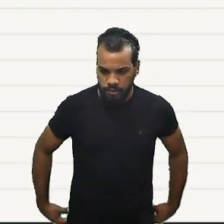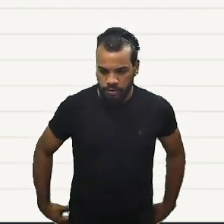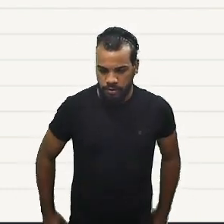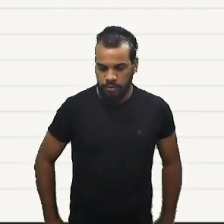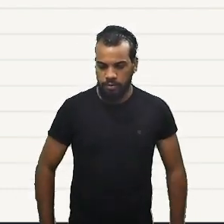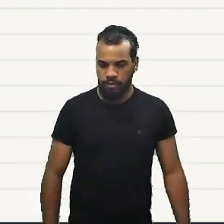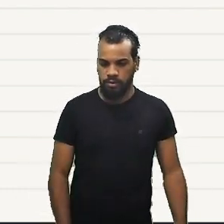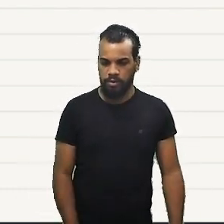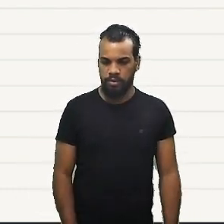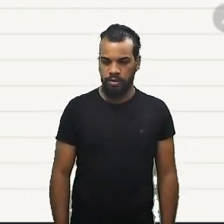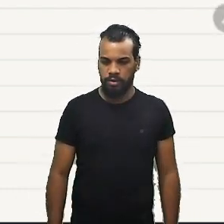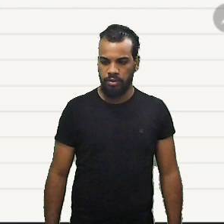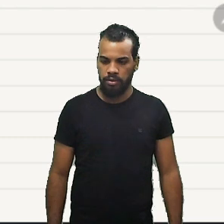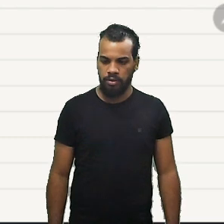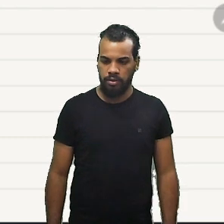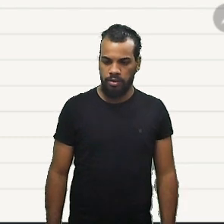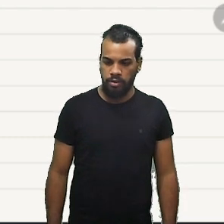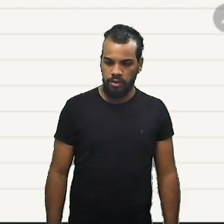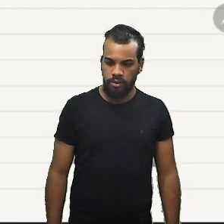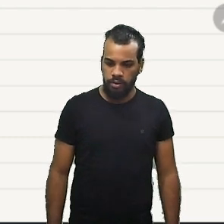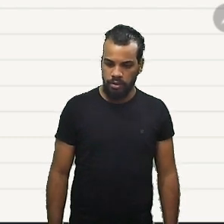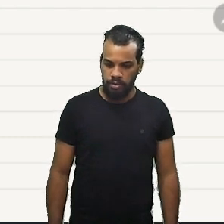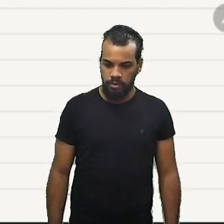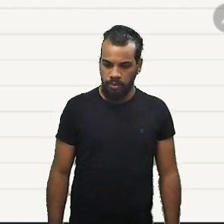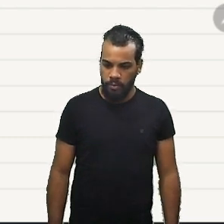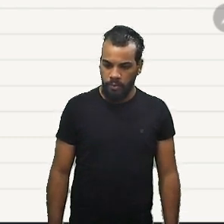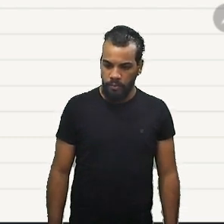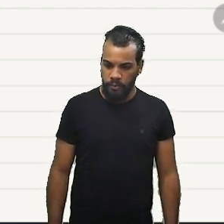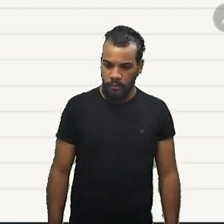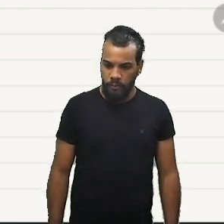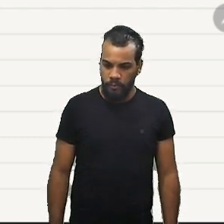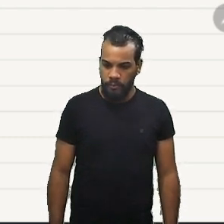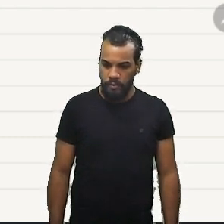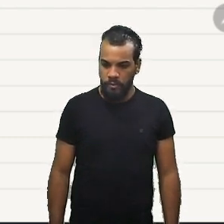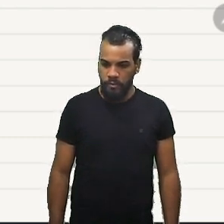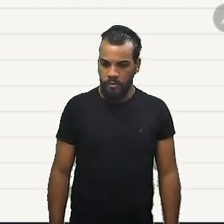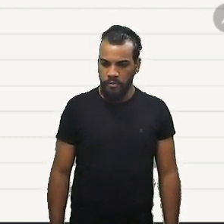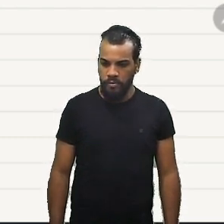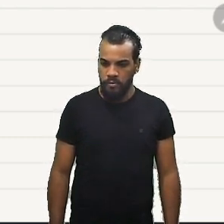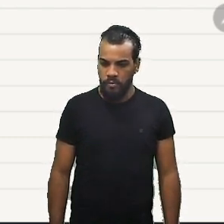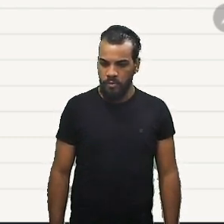fazer um processo que a gente conhece assim, ó, como